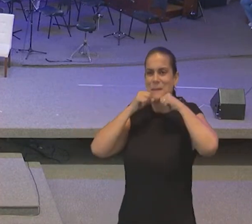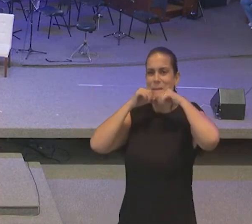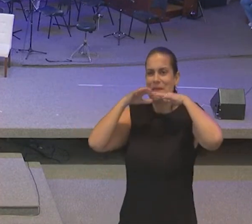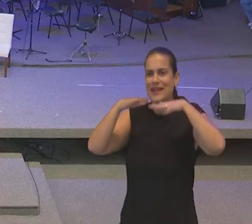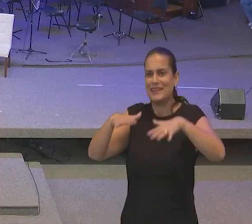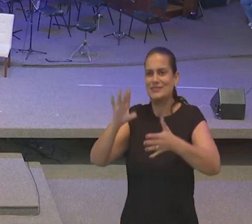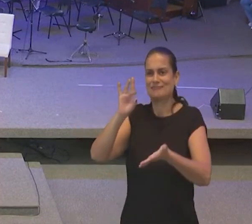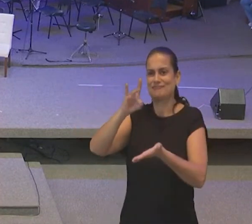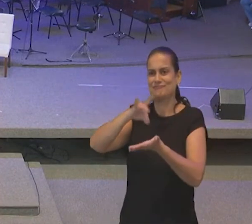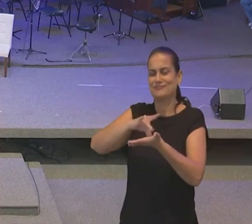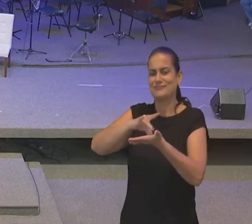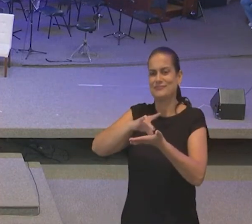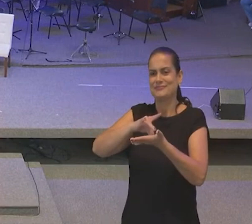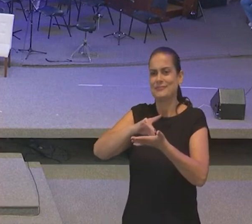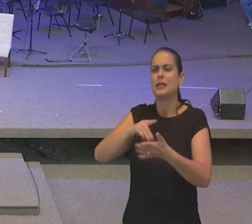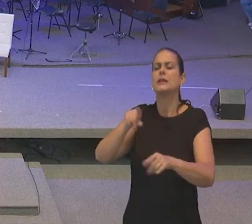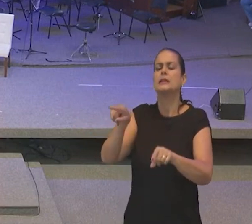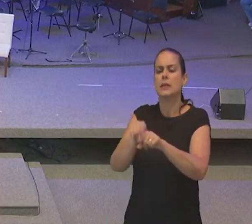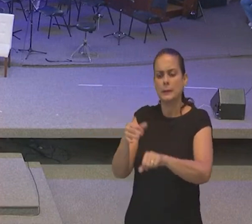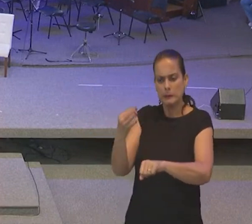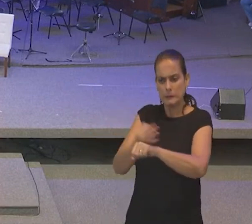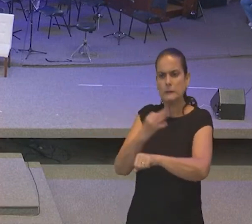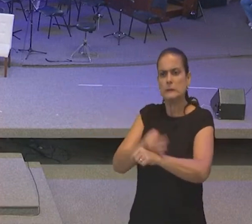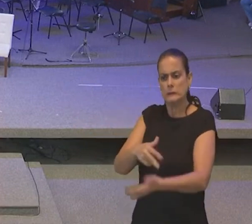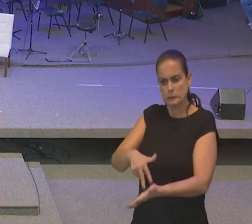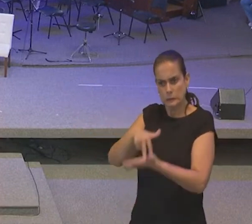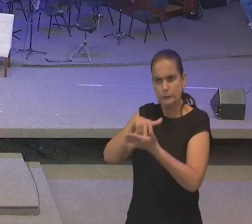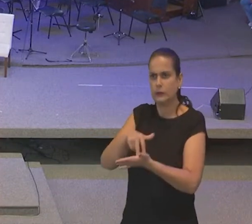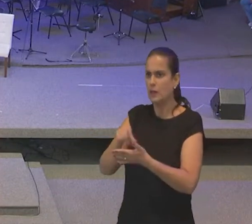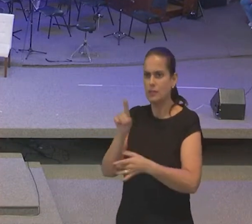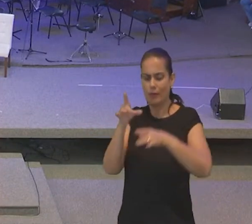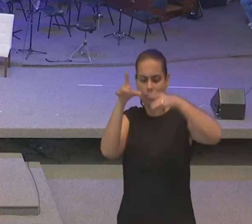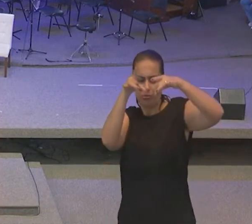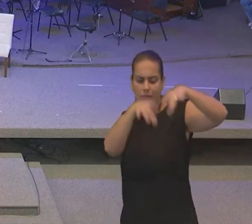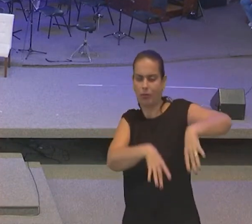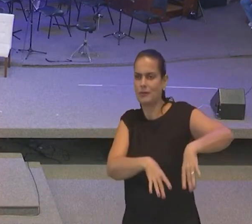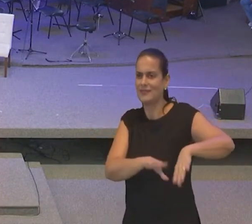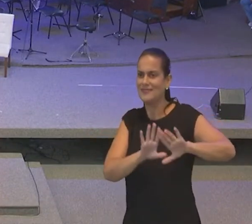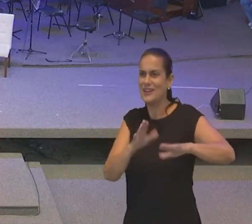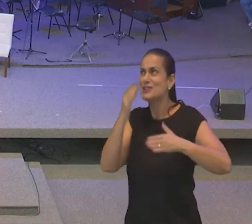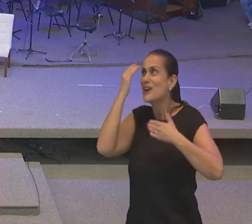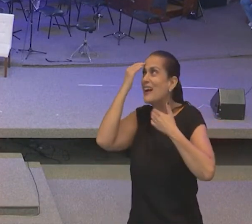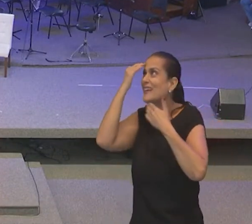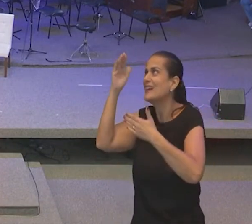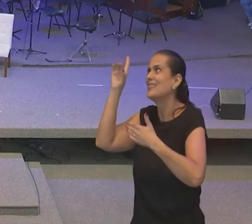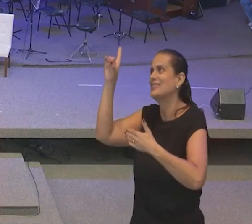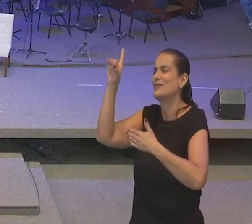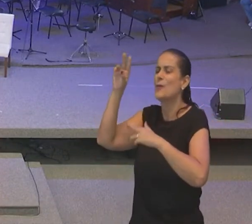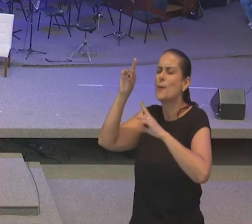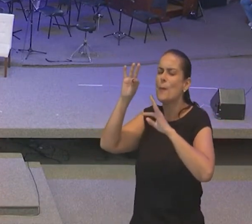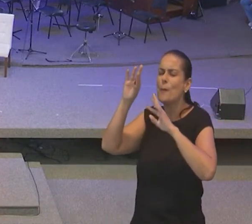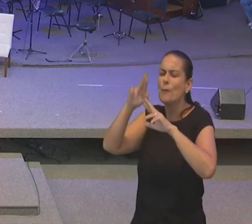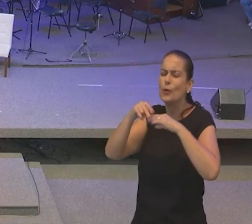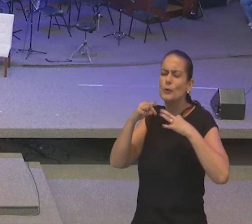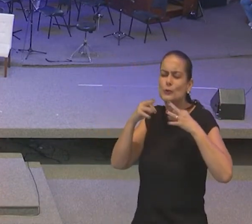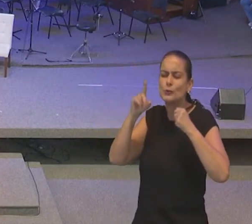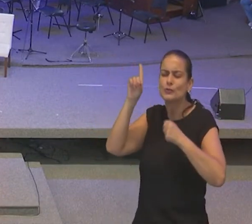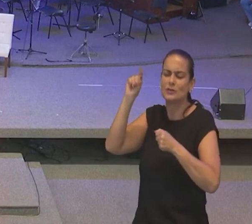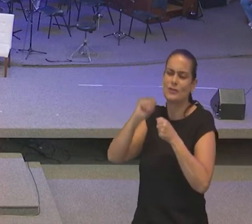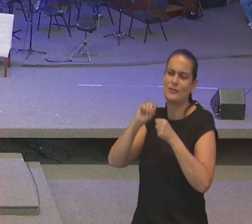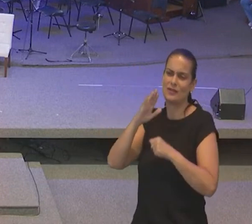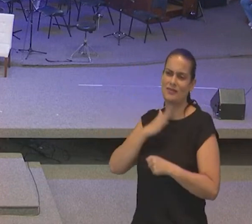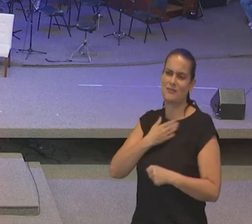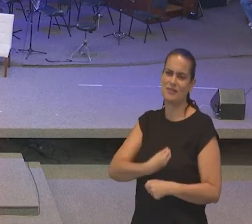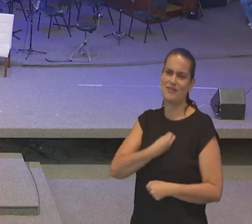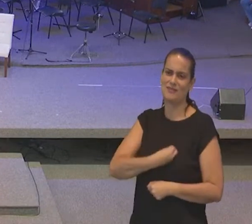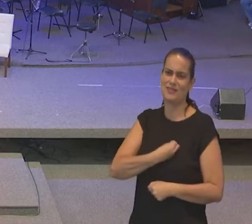motivo também de persistência, de não desistir. Só tenho a agradecer a Deus por tudo que Ele tem feito na minha vida, o